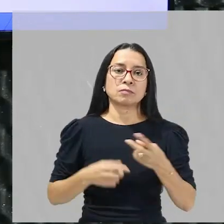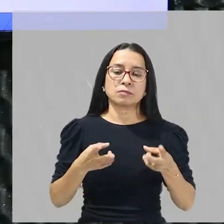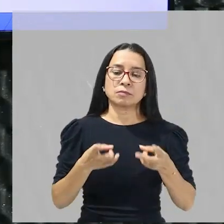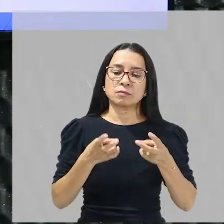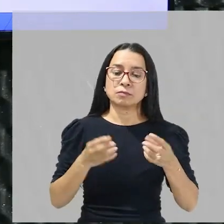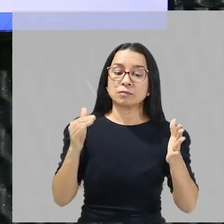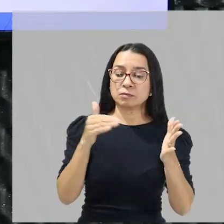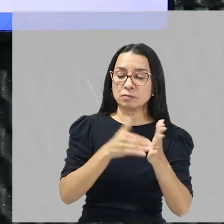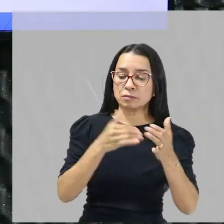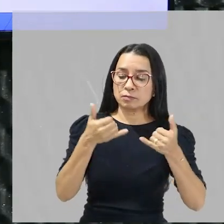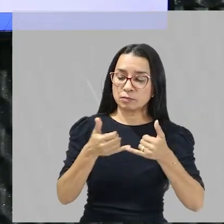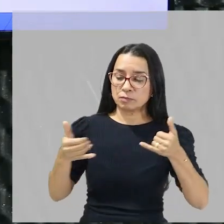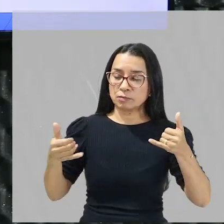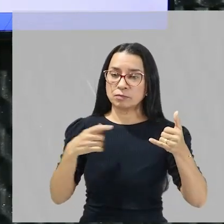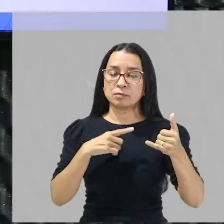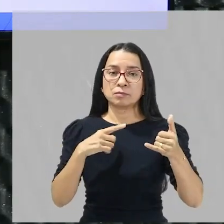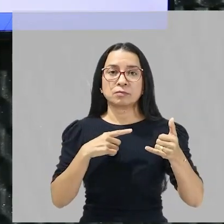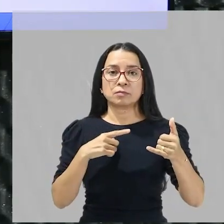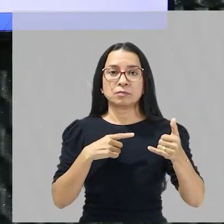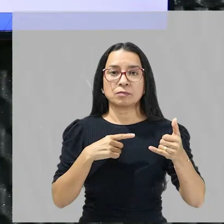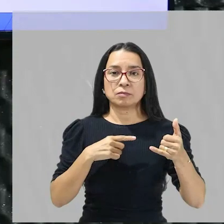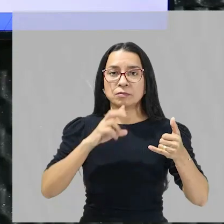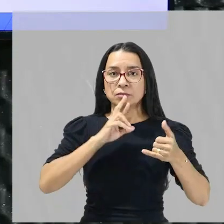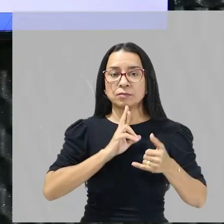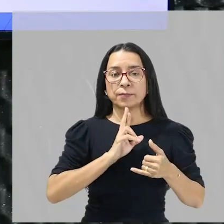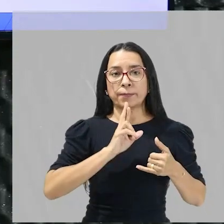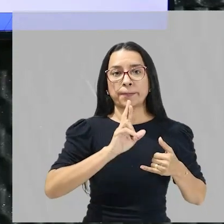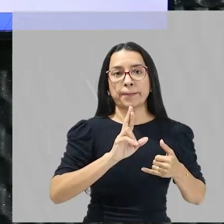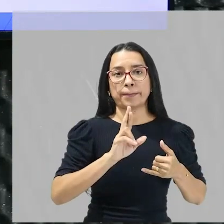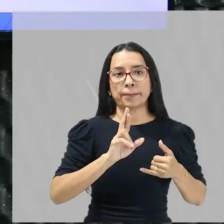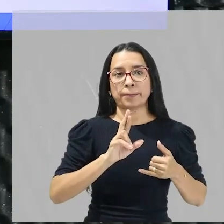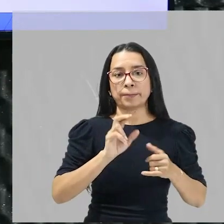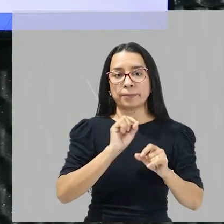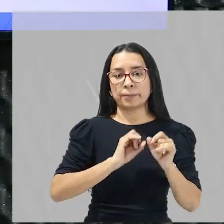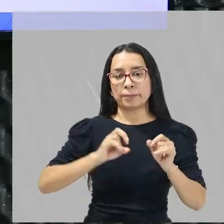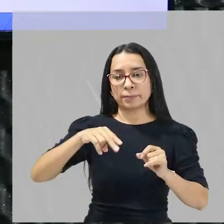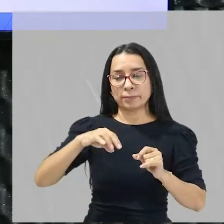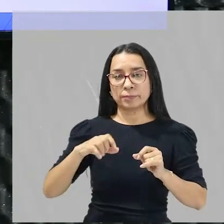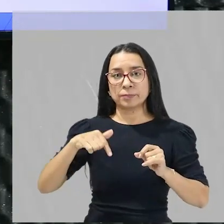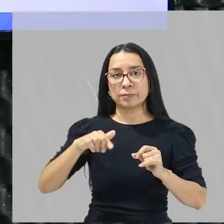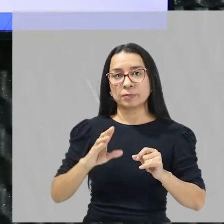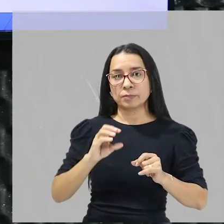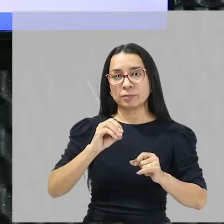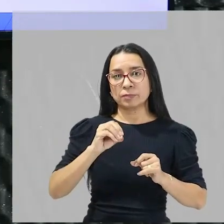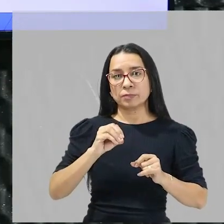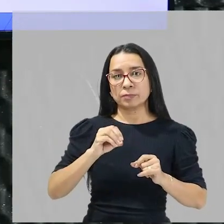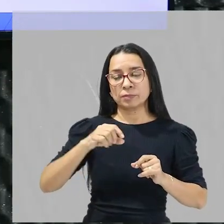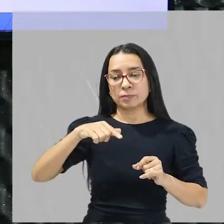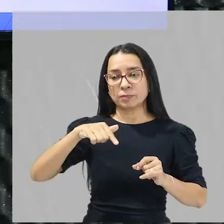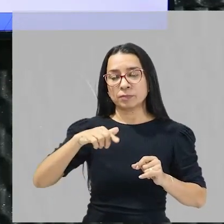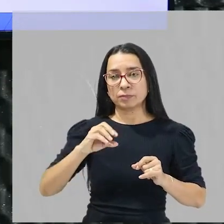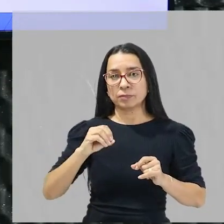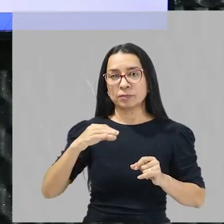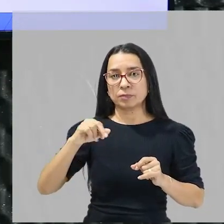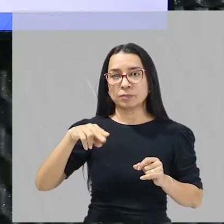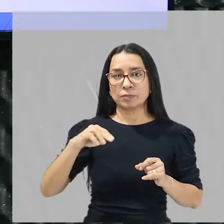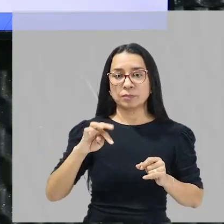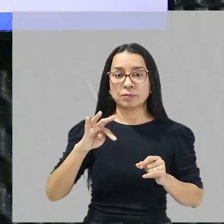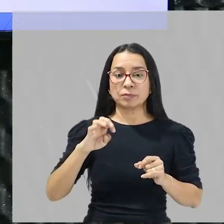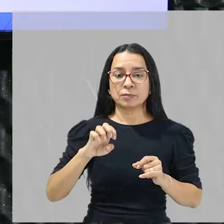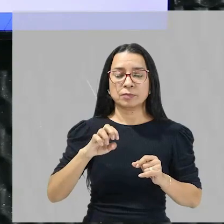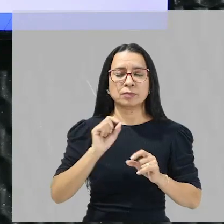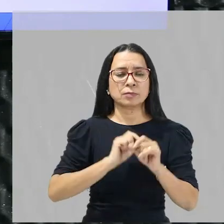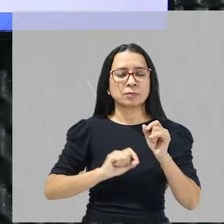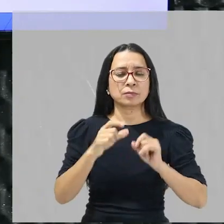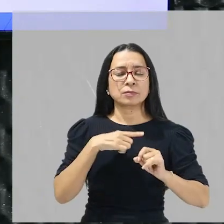linha aqui, eu tenho, né, o resultado para a inequação quociente, tá? E o que isso traz de informação